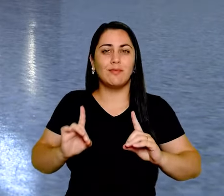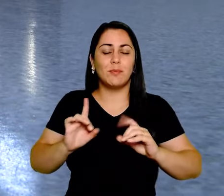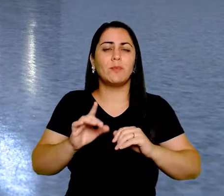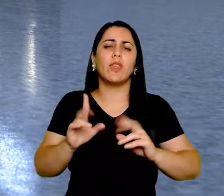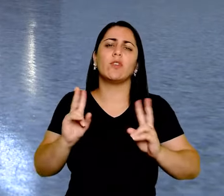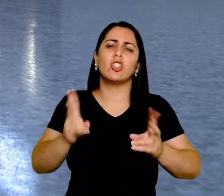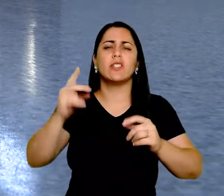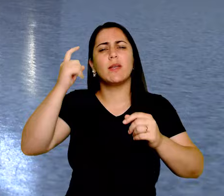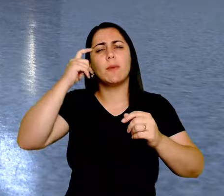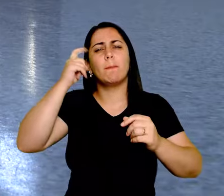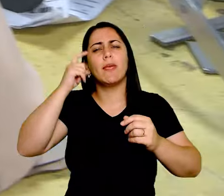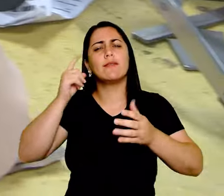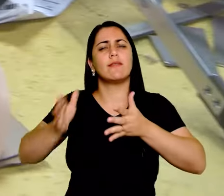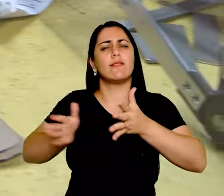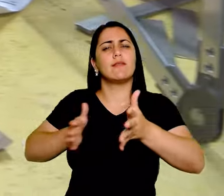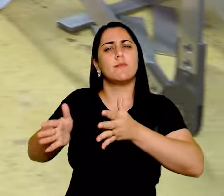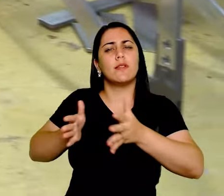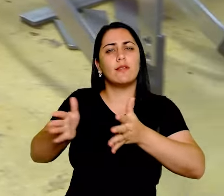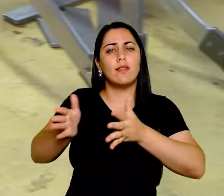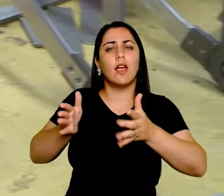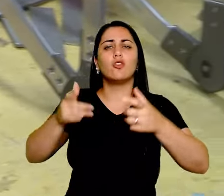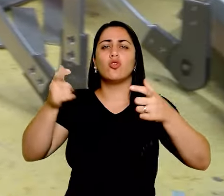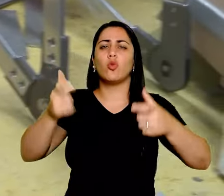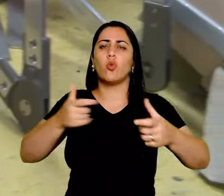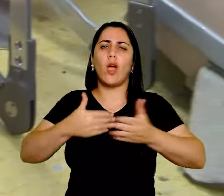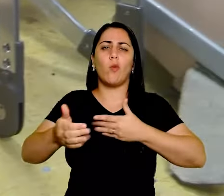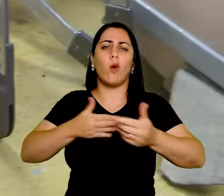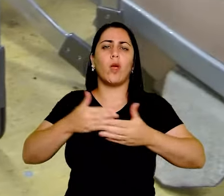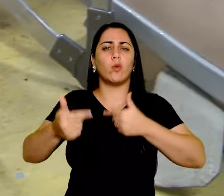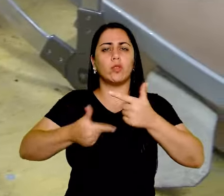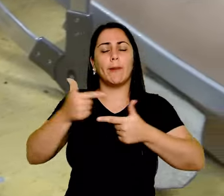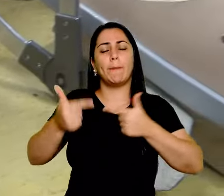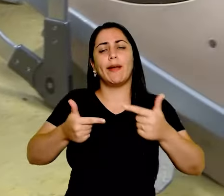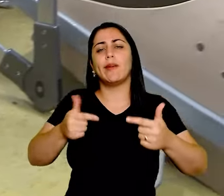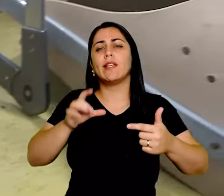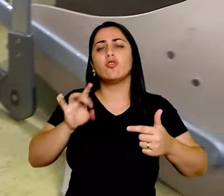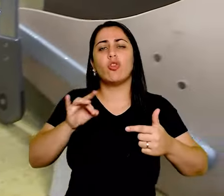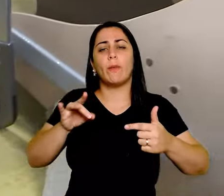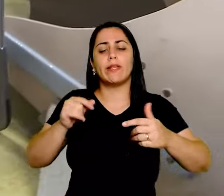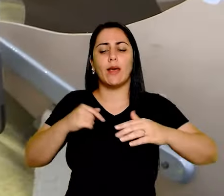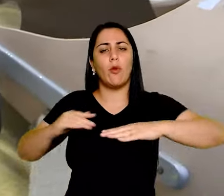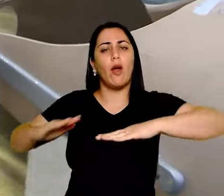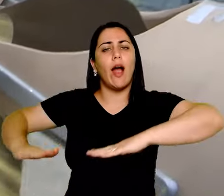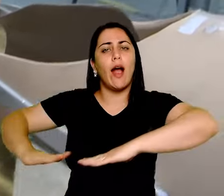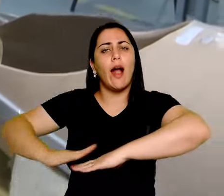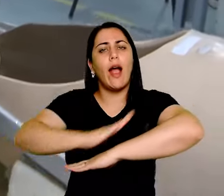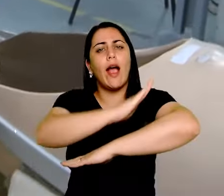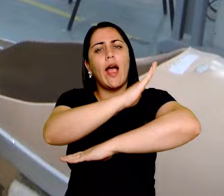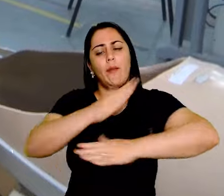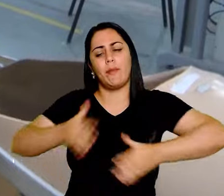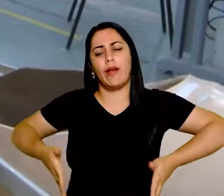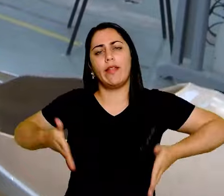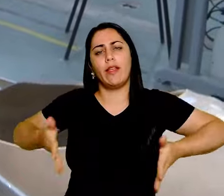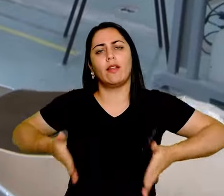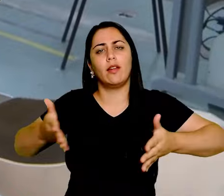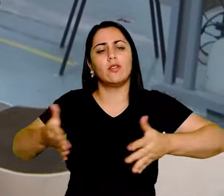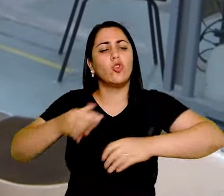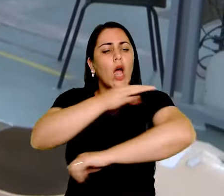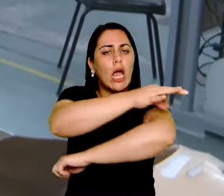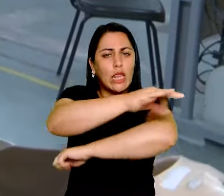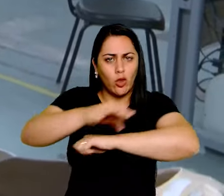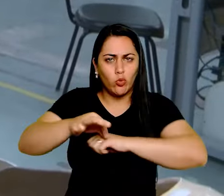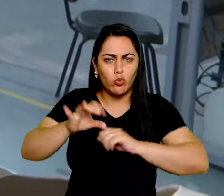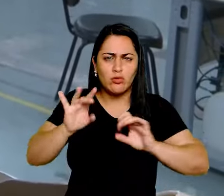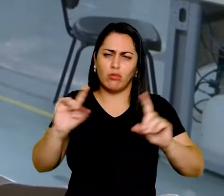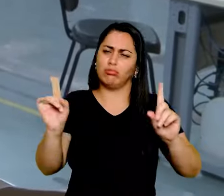deficiência. Então a gente sempre acha que a acessibilidade em qualquer lugar ou no ambiente de trabalho é só uma questão de ter uma rampa, ou